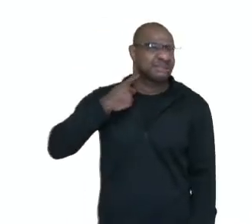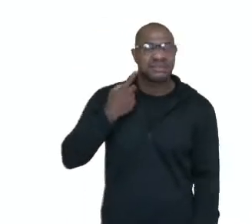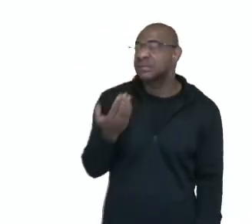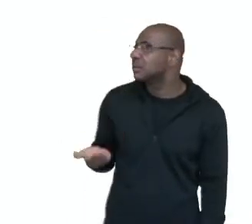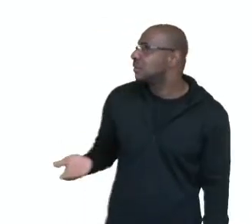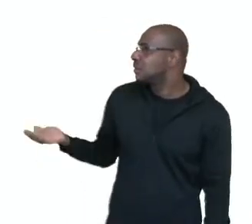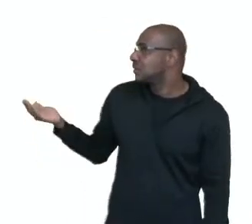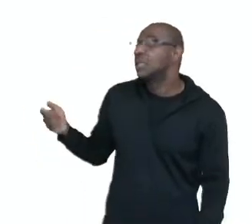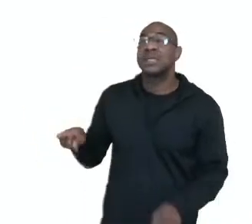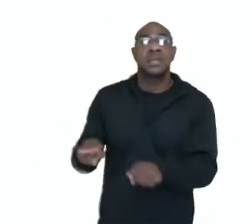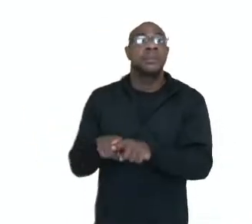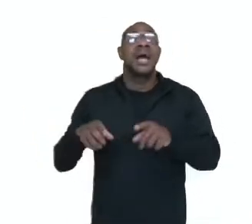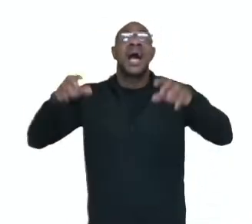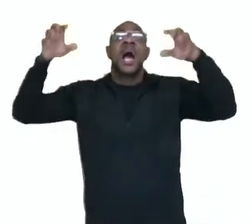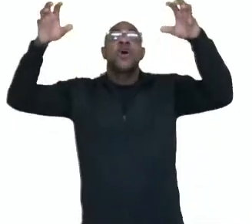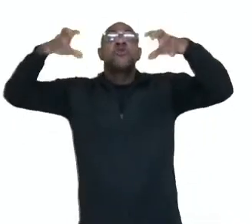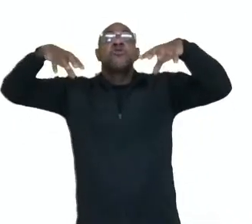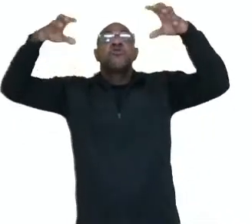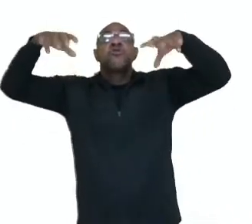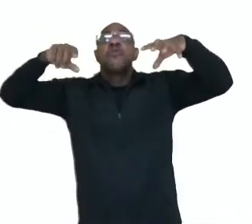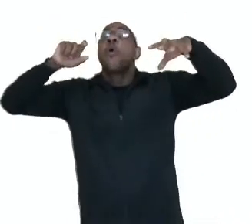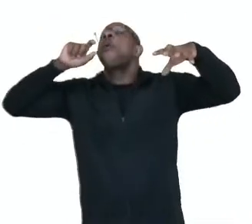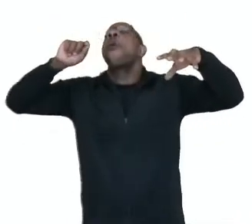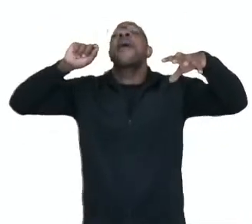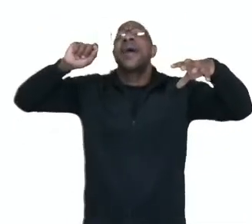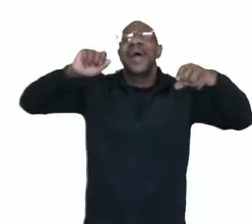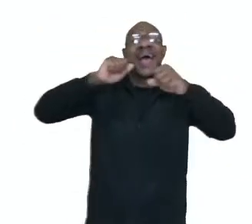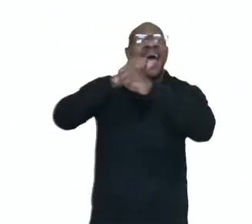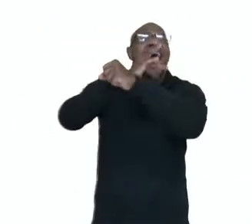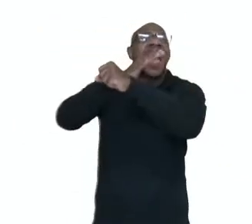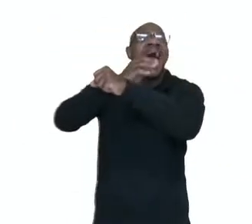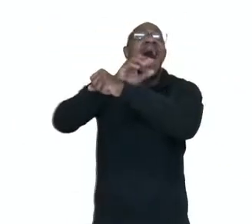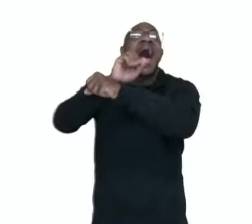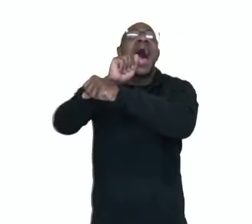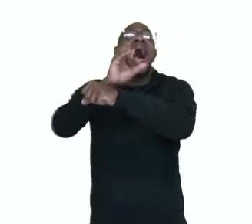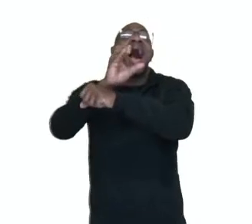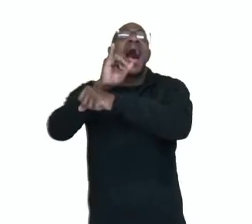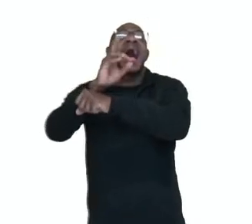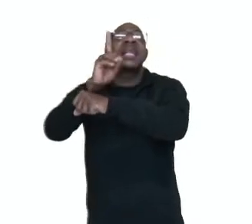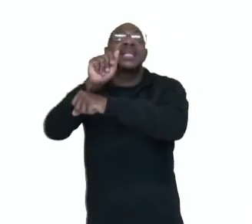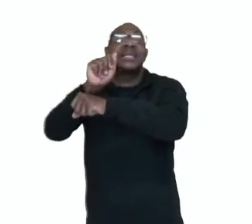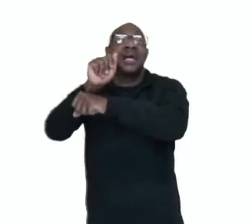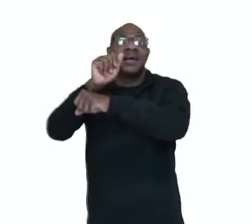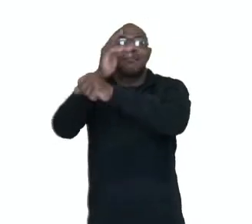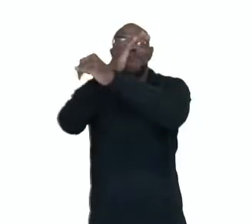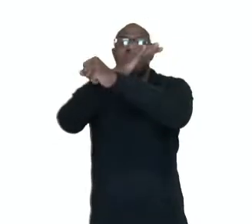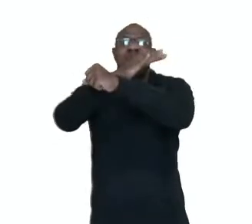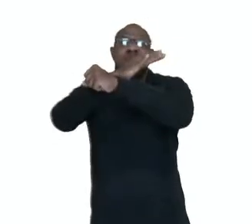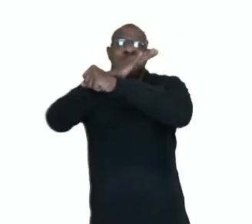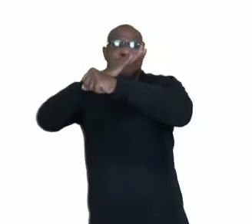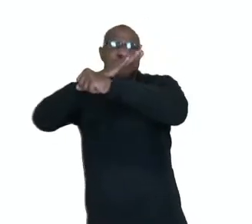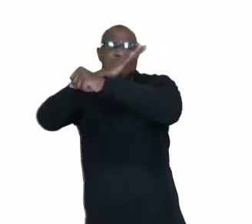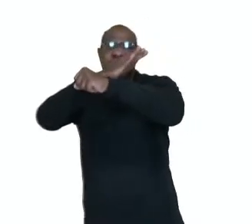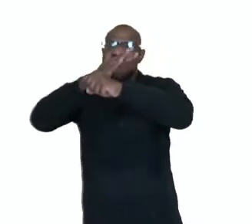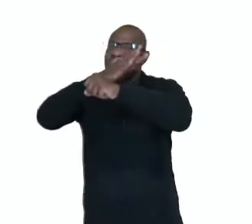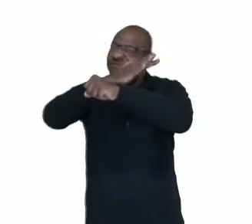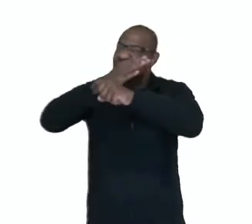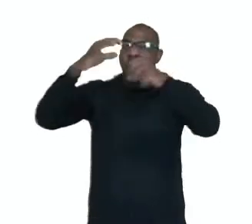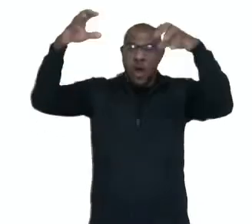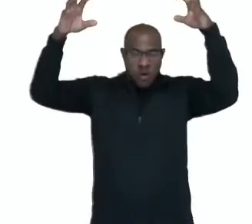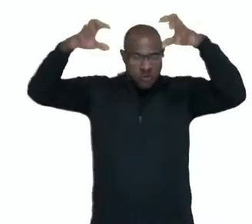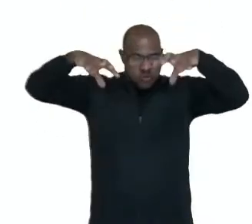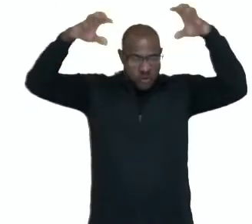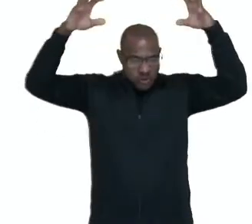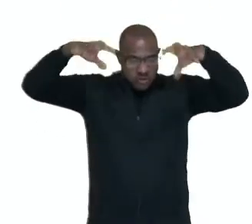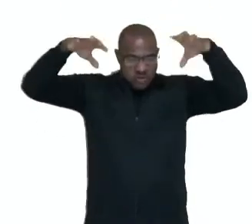quê? Das chuvas ácidas, exatamente. São provocadas ali pela poluição atmosférica e essa poluição atmosférica